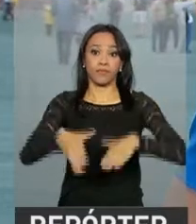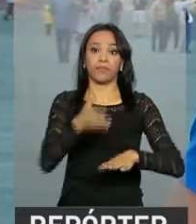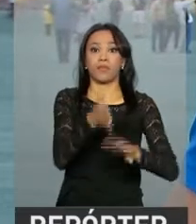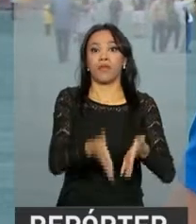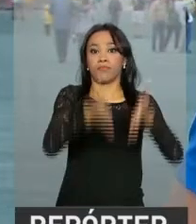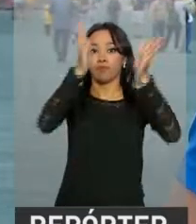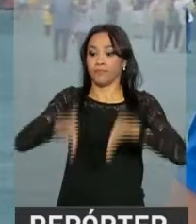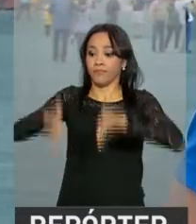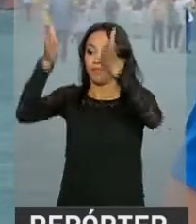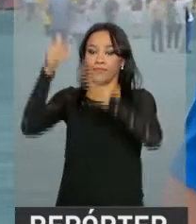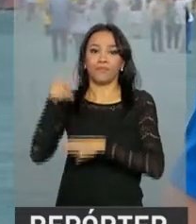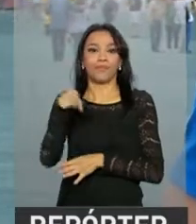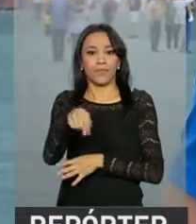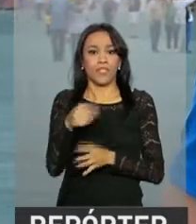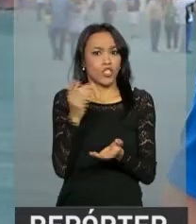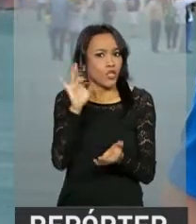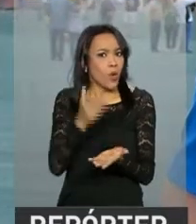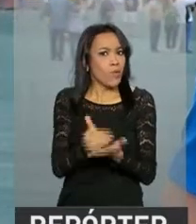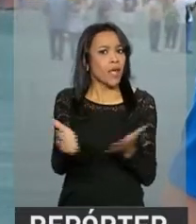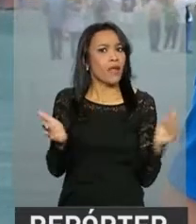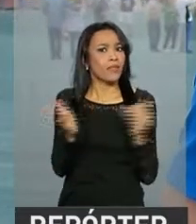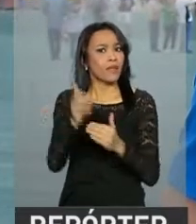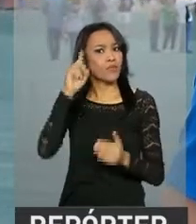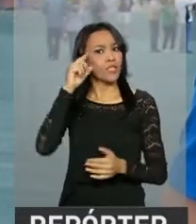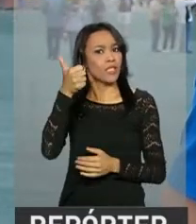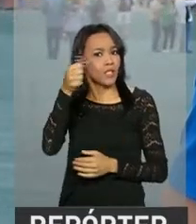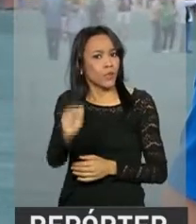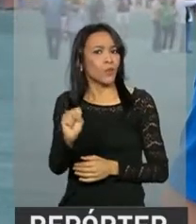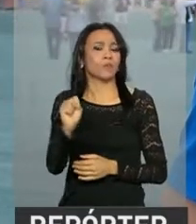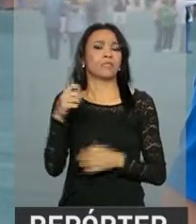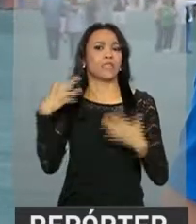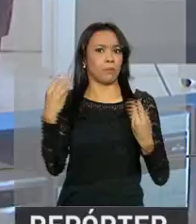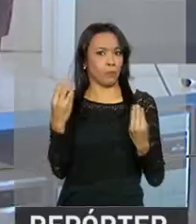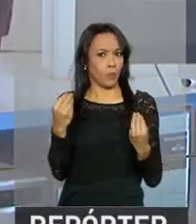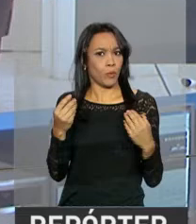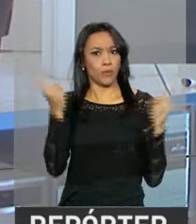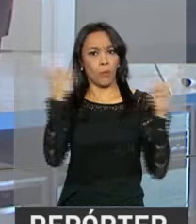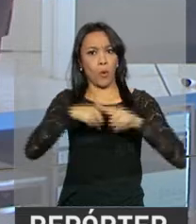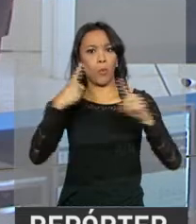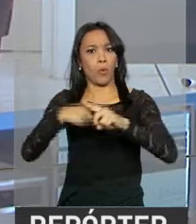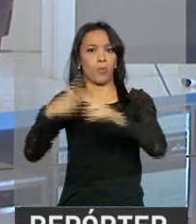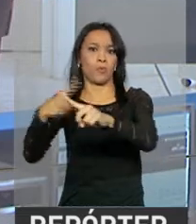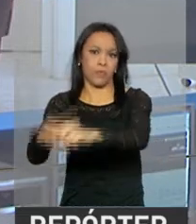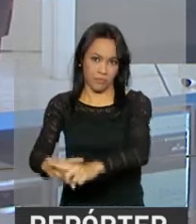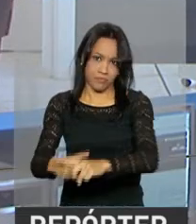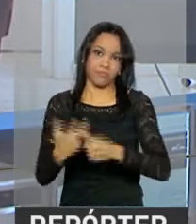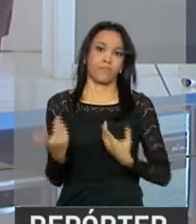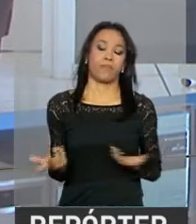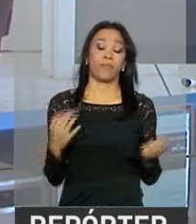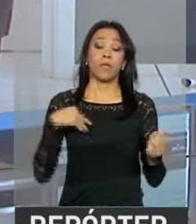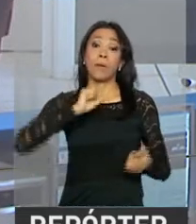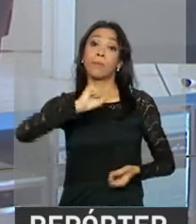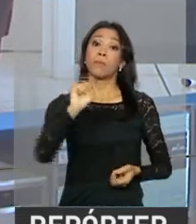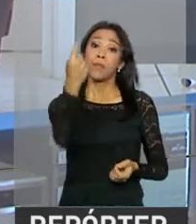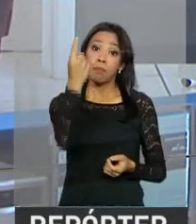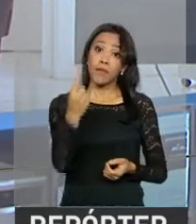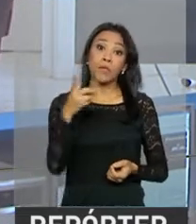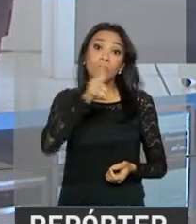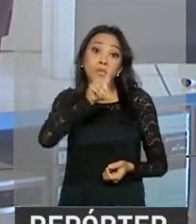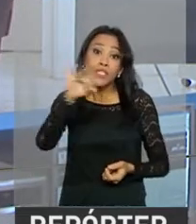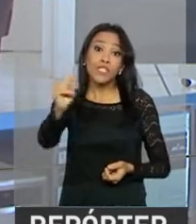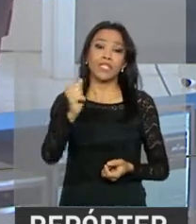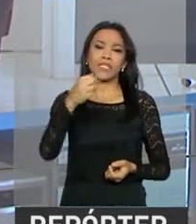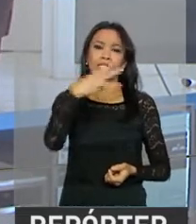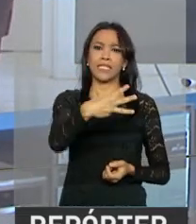só estão começando até o dia 18 tem muito jogo pela frente e olha no primeiro dia foram batidos